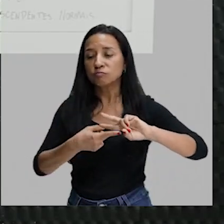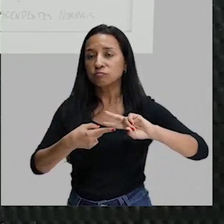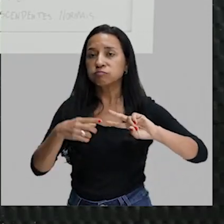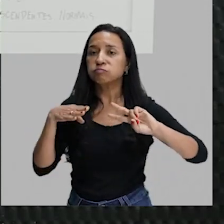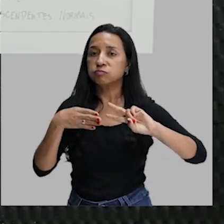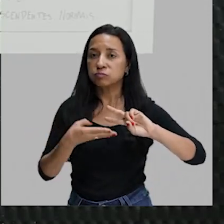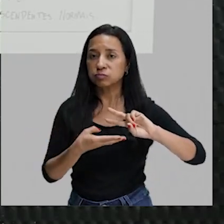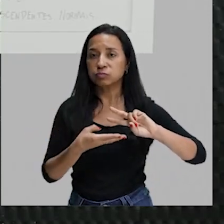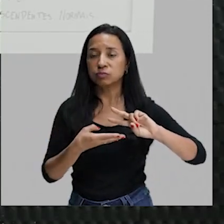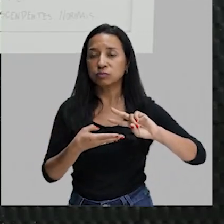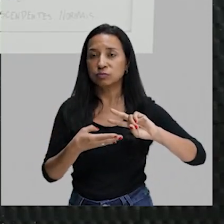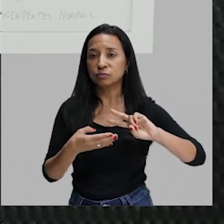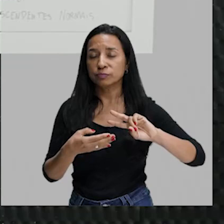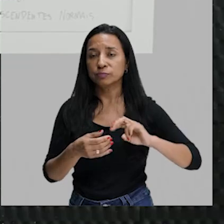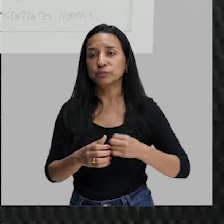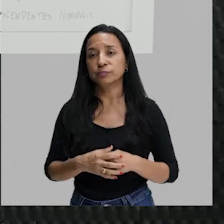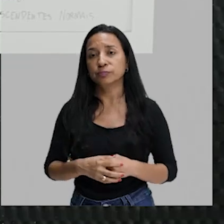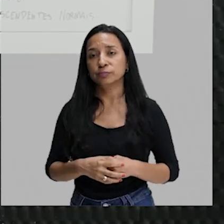lá.